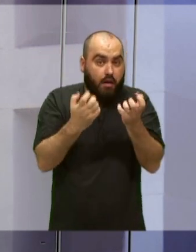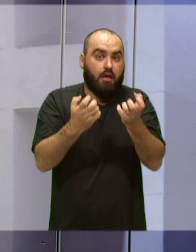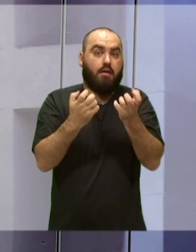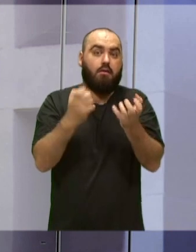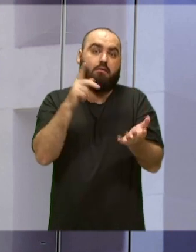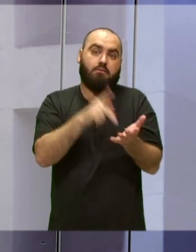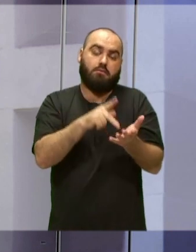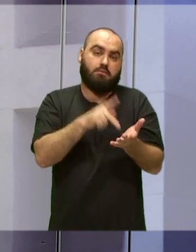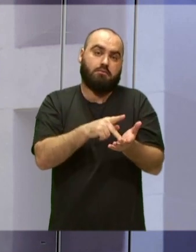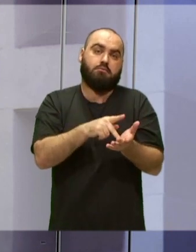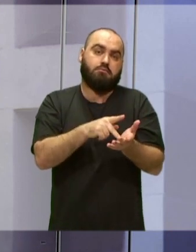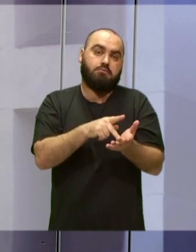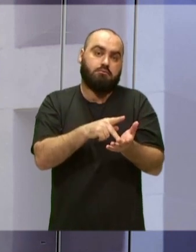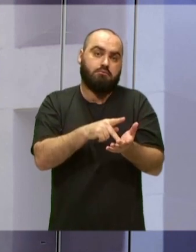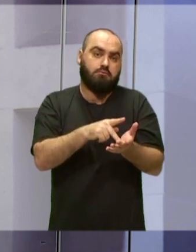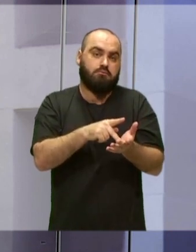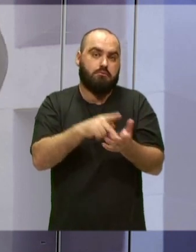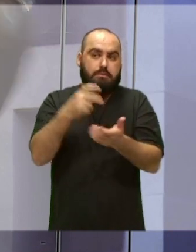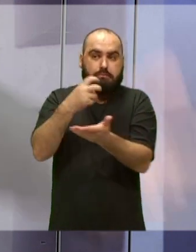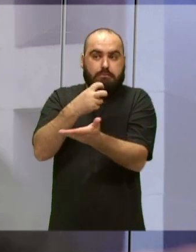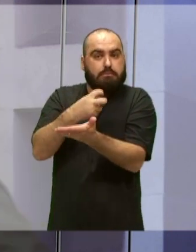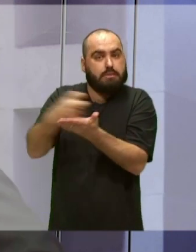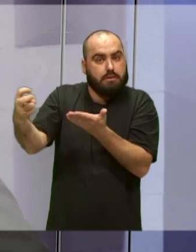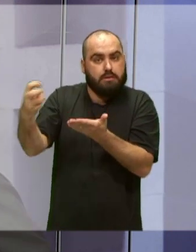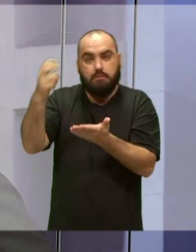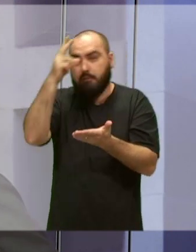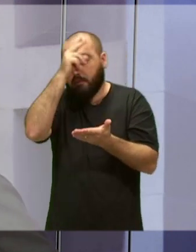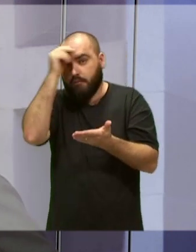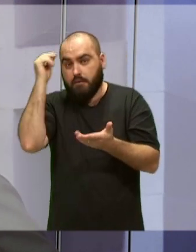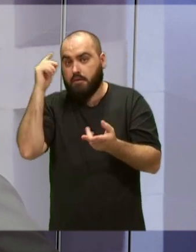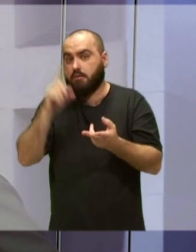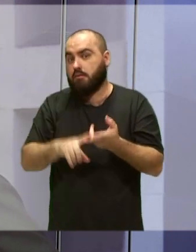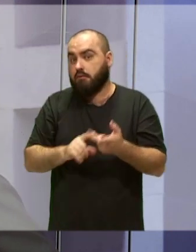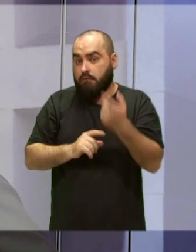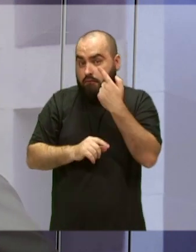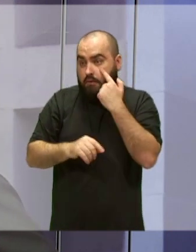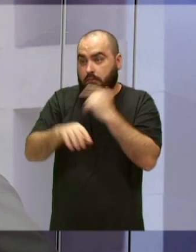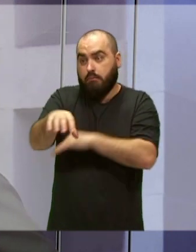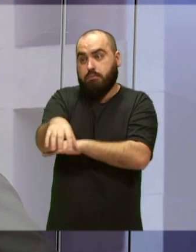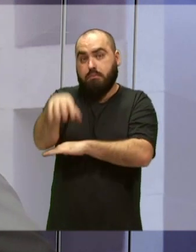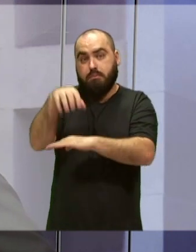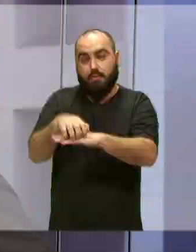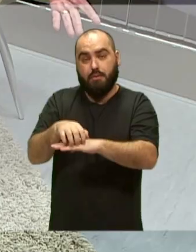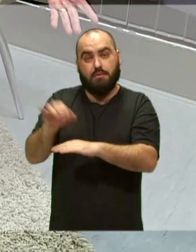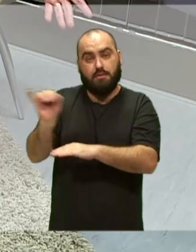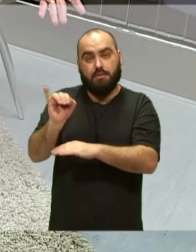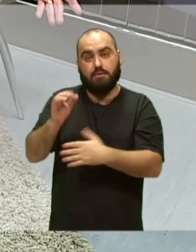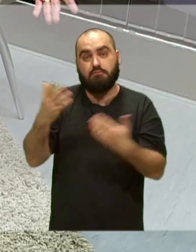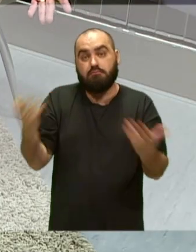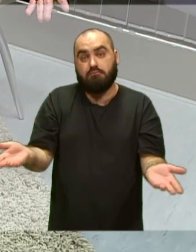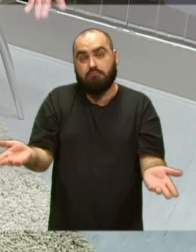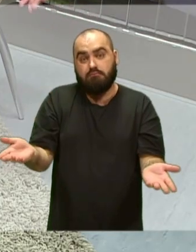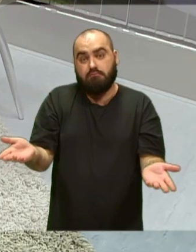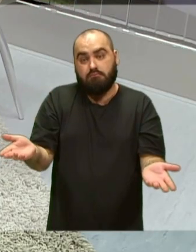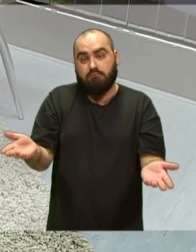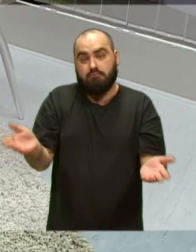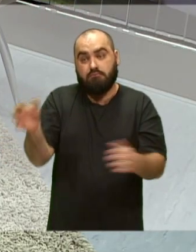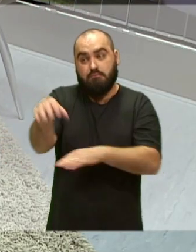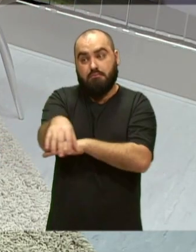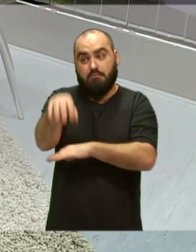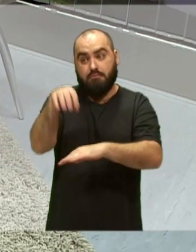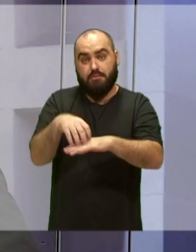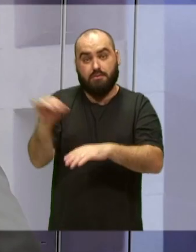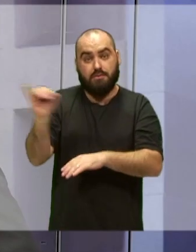né A questão do epma Olha só o porto que aconteceu com o porto nós estamos dentro de um